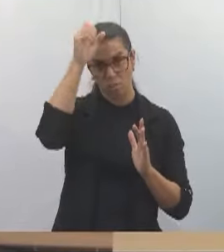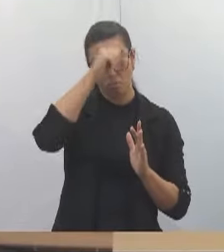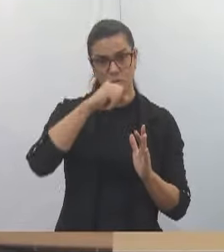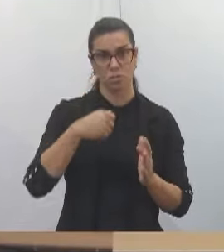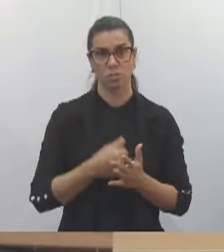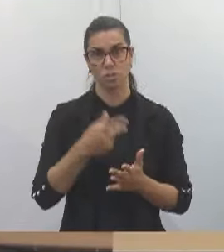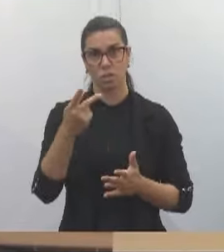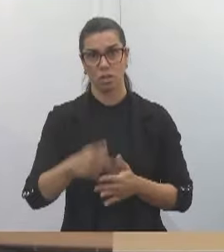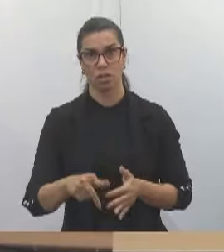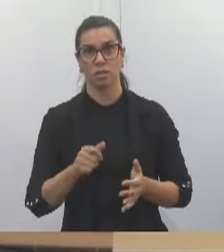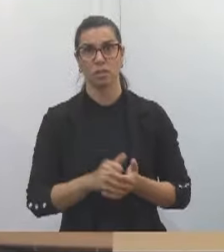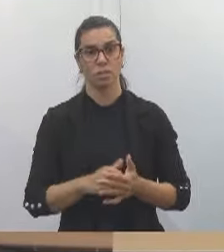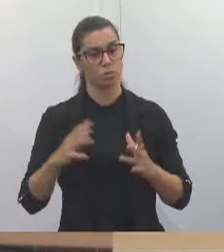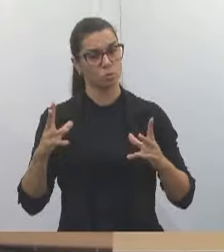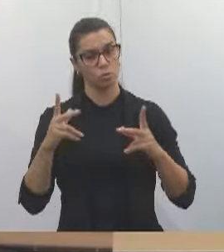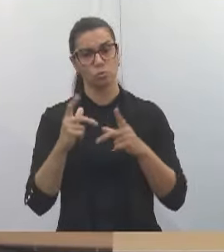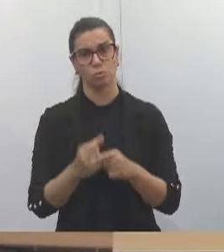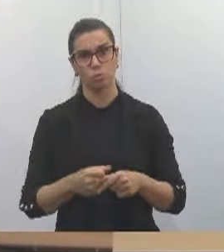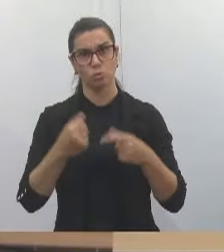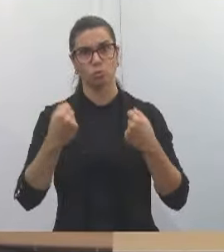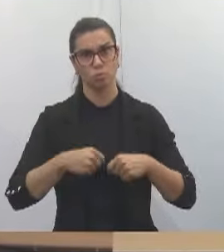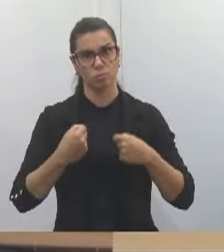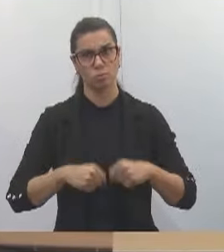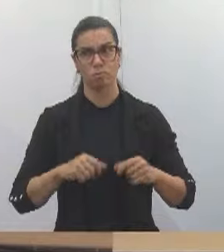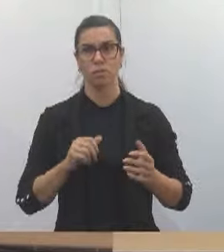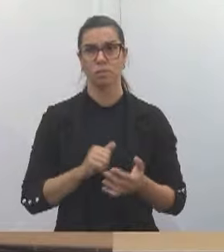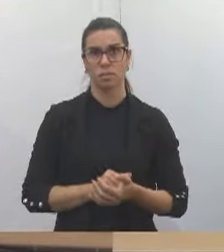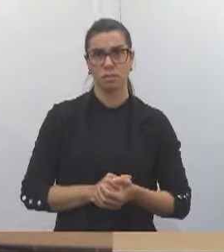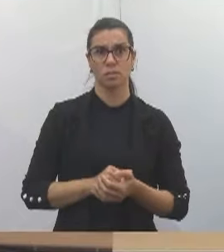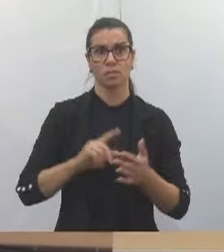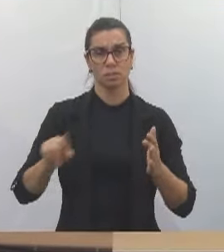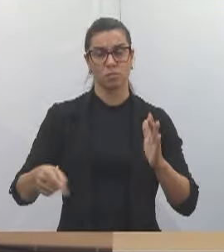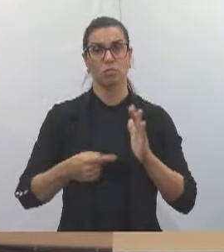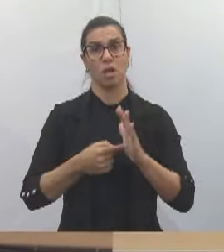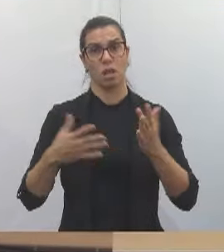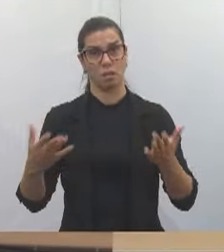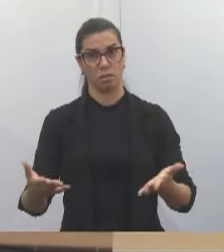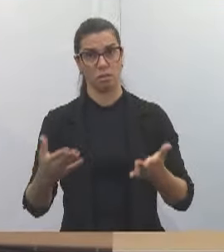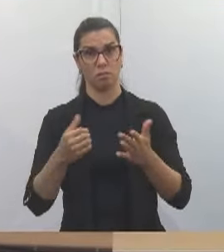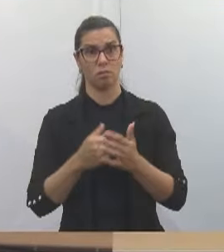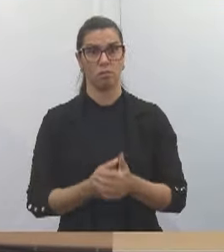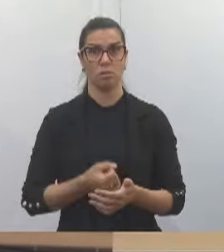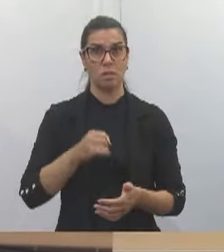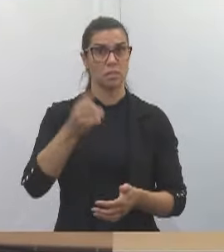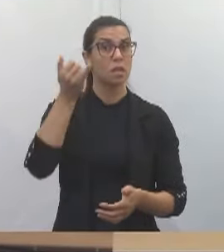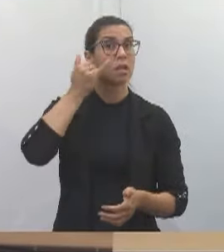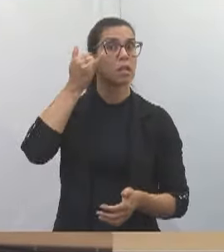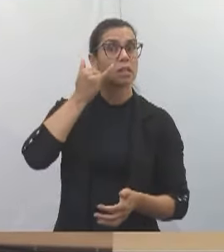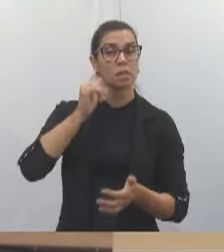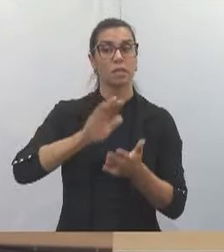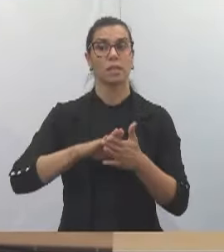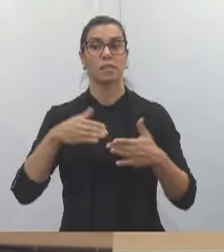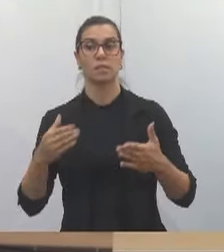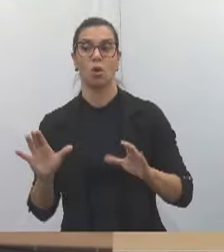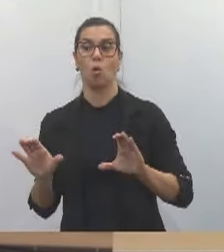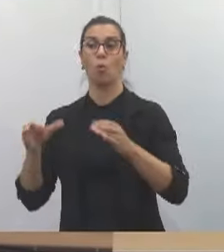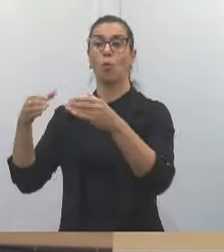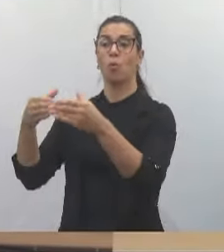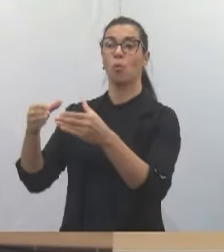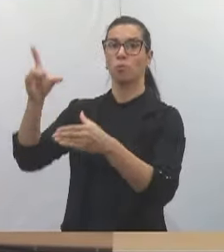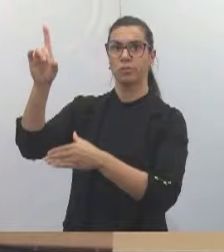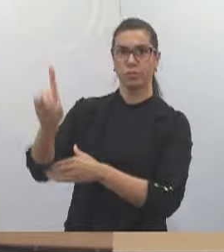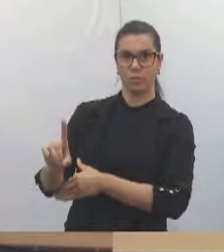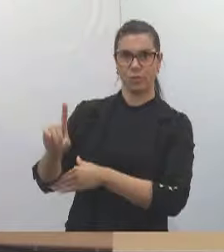eleita vereadora, que tudo é através do 08.16.3010. Então, se faz a denúncia e a fiscal da diretoria de proteção